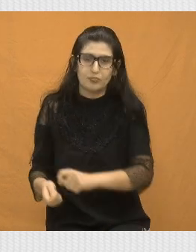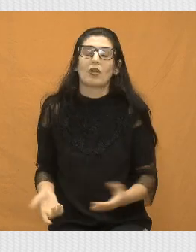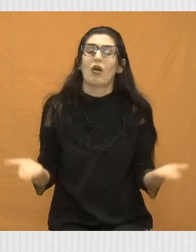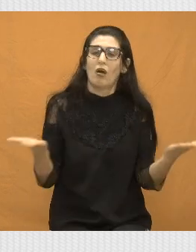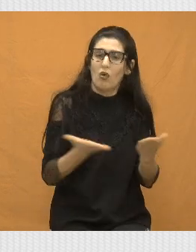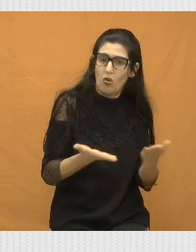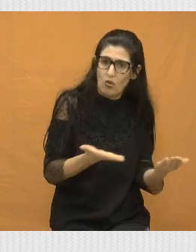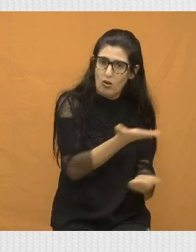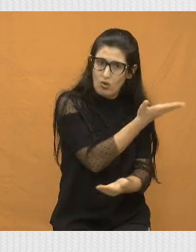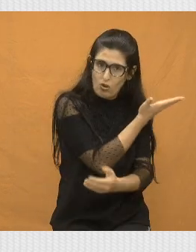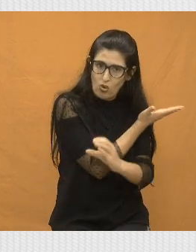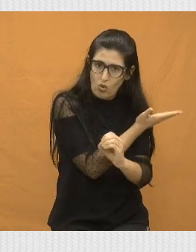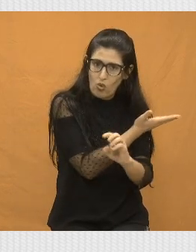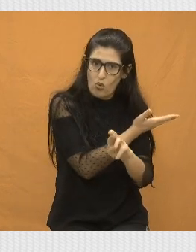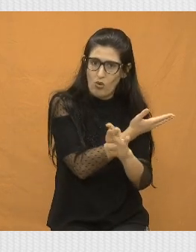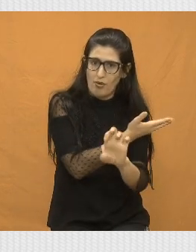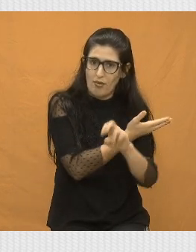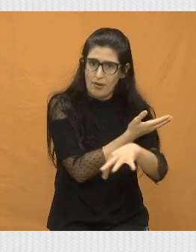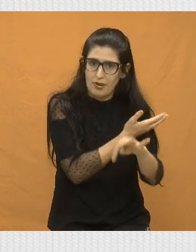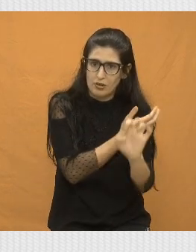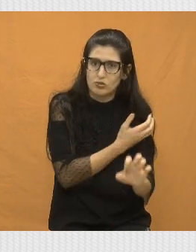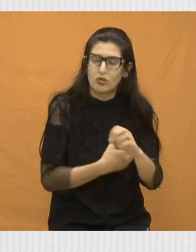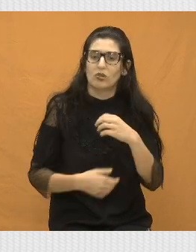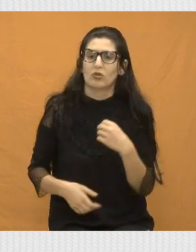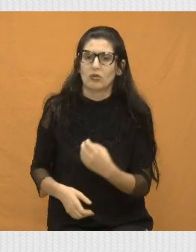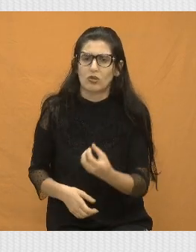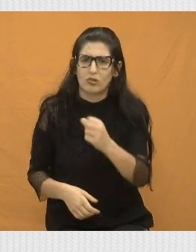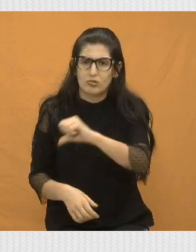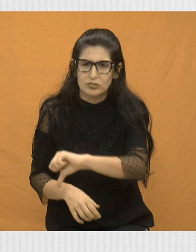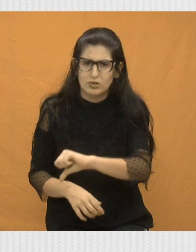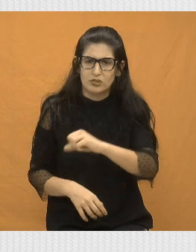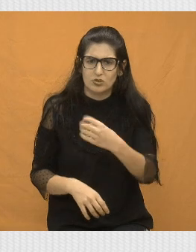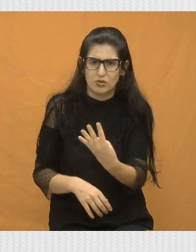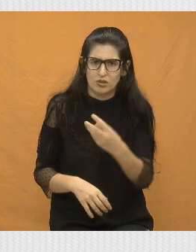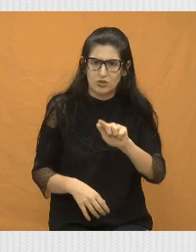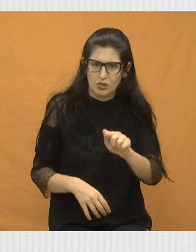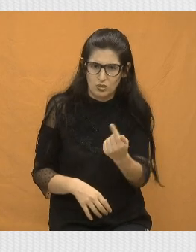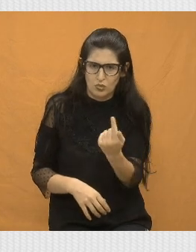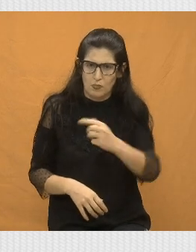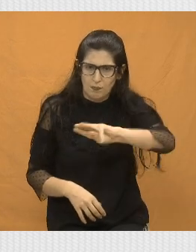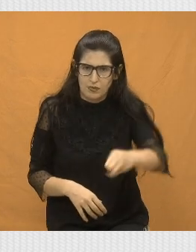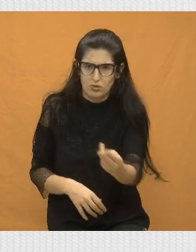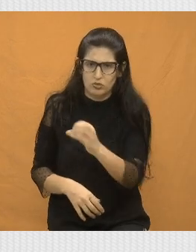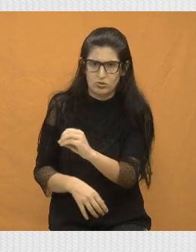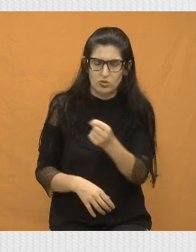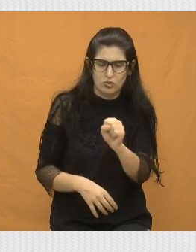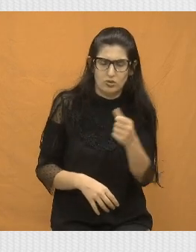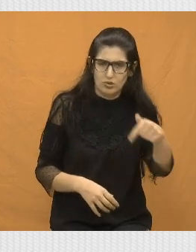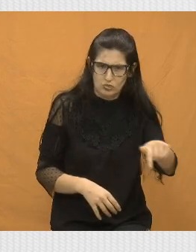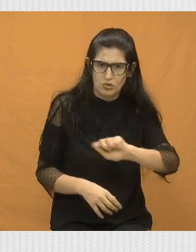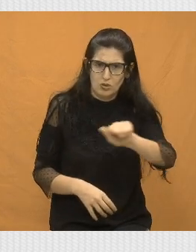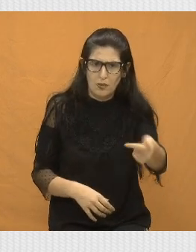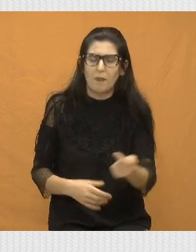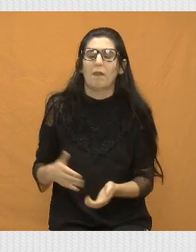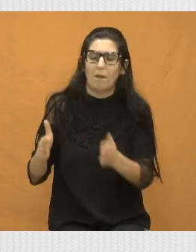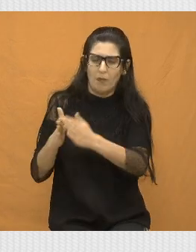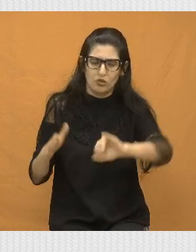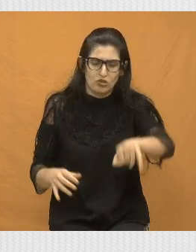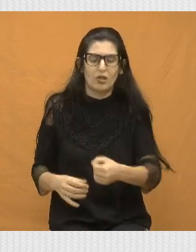corrente prevista 941 milhões e 87 mil. Primeiro quadrimestre realizado